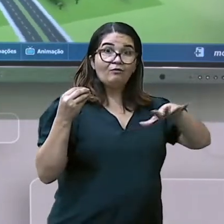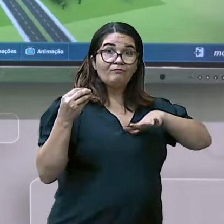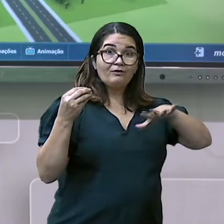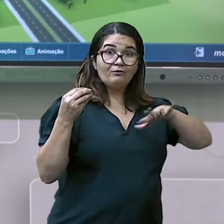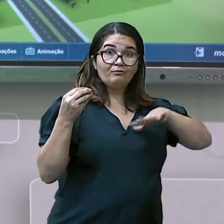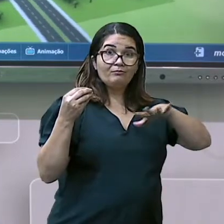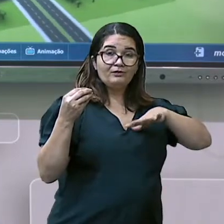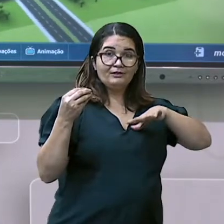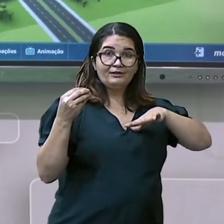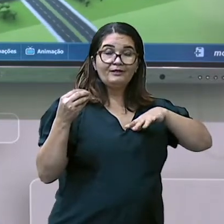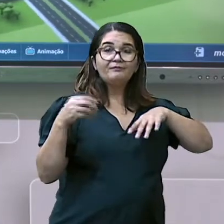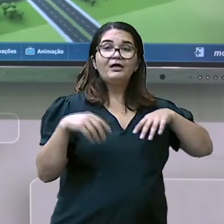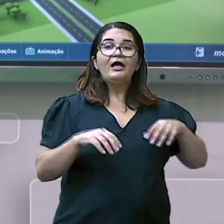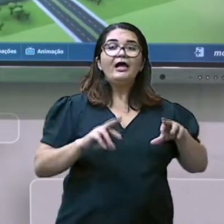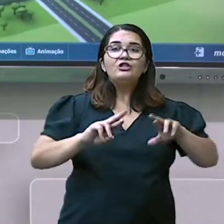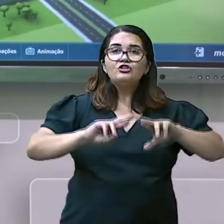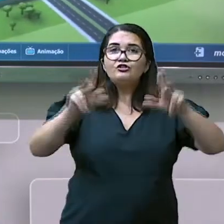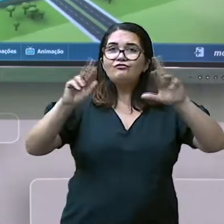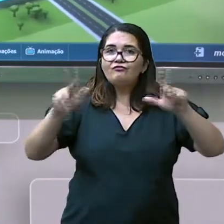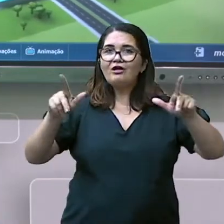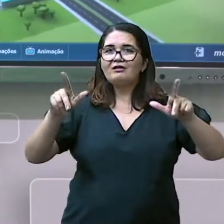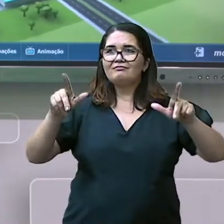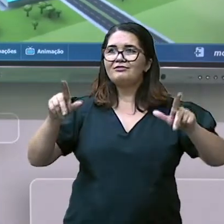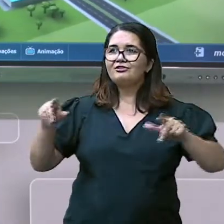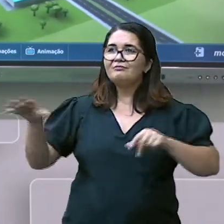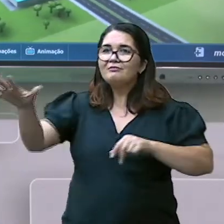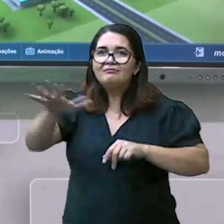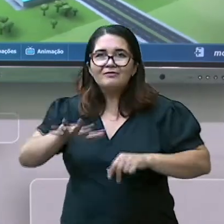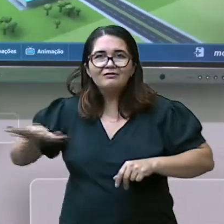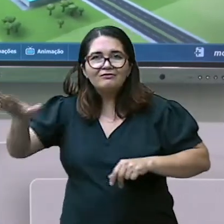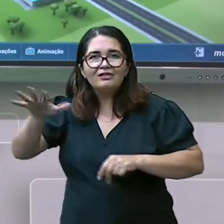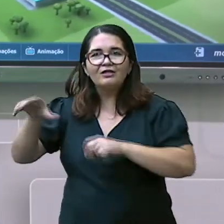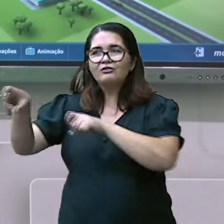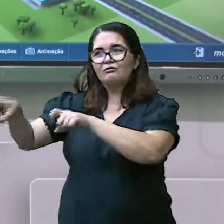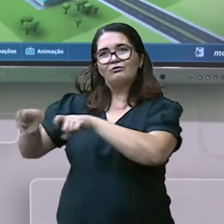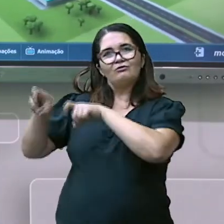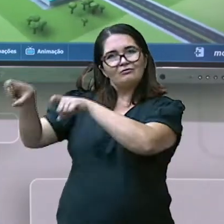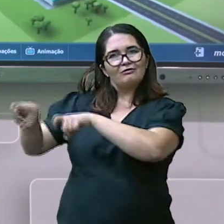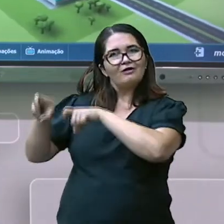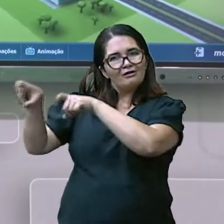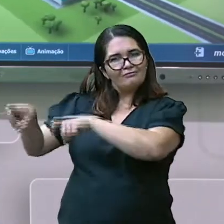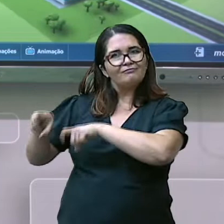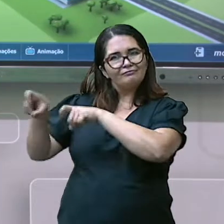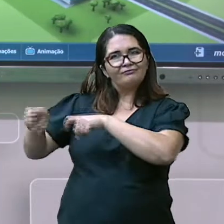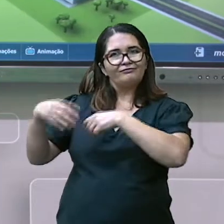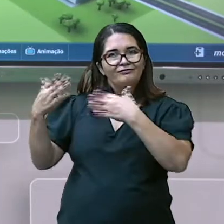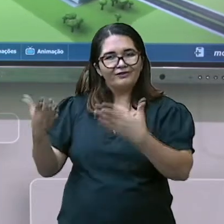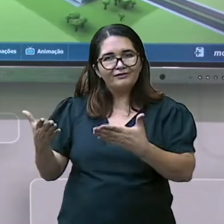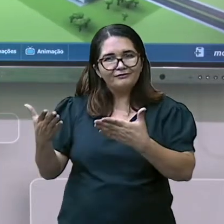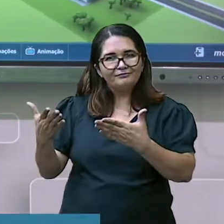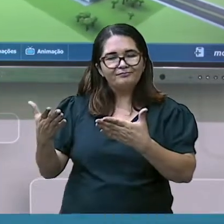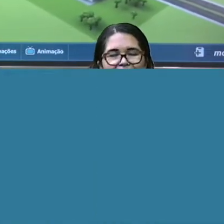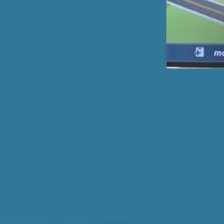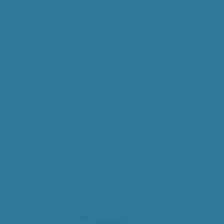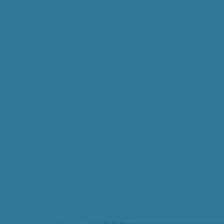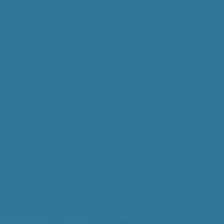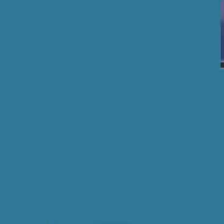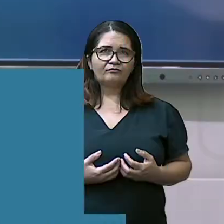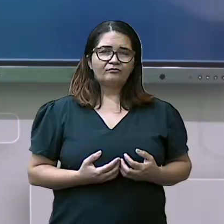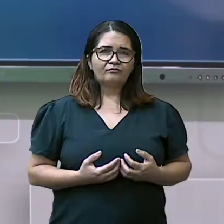humanizada, mas é diferente da paisagem que nós temos dentro da